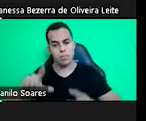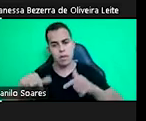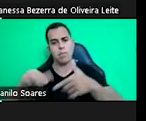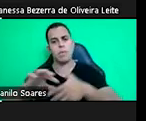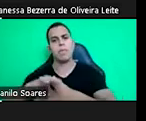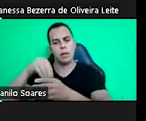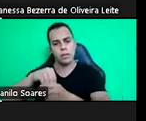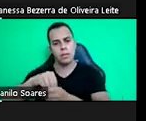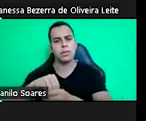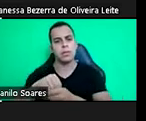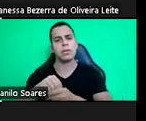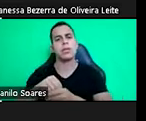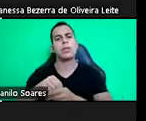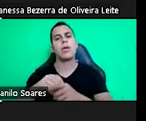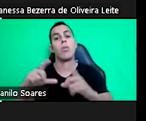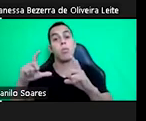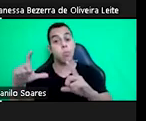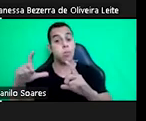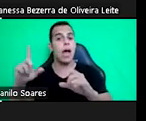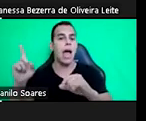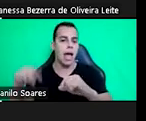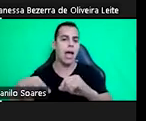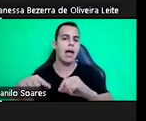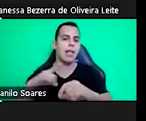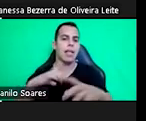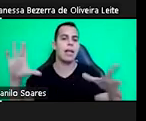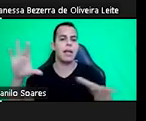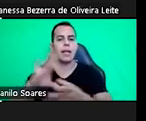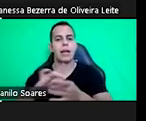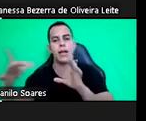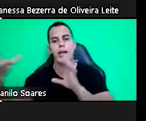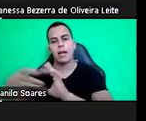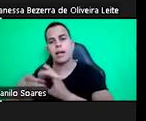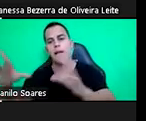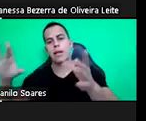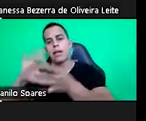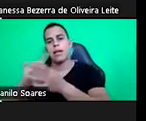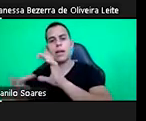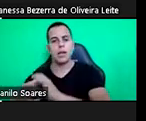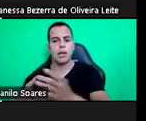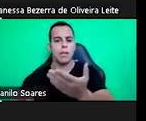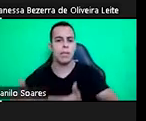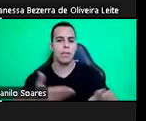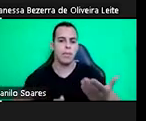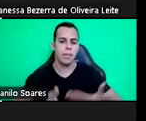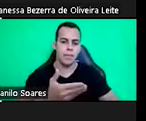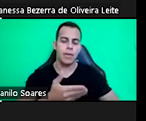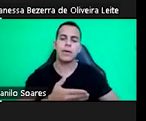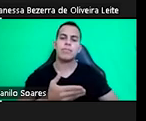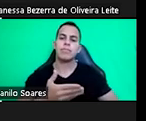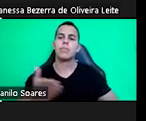Então, cada bolinha maior certamente se conecta com um outro interactoma bem grande. Então, hoje a gente